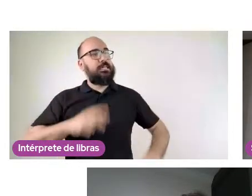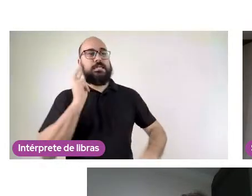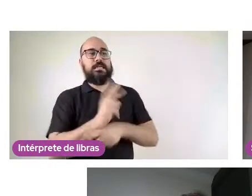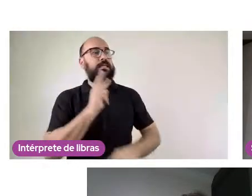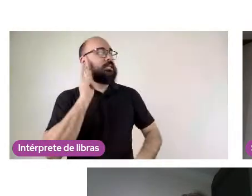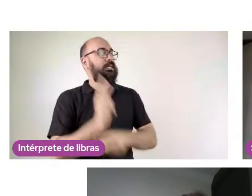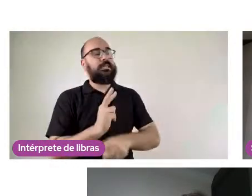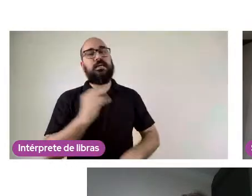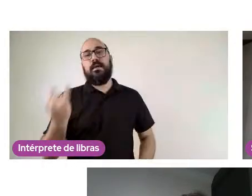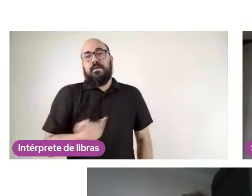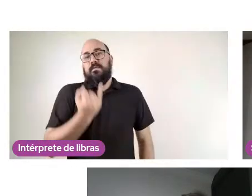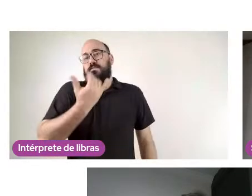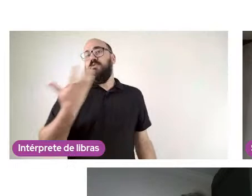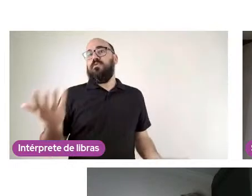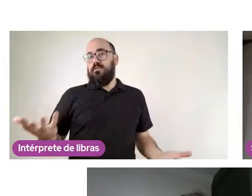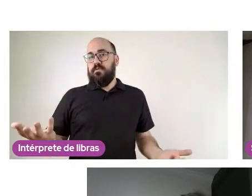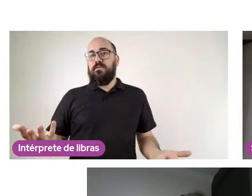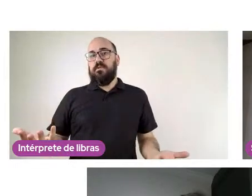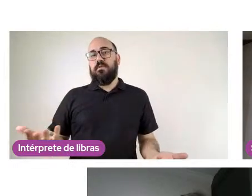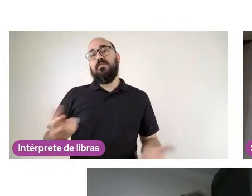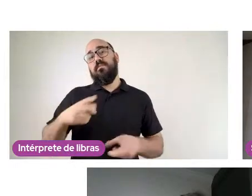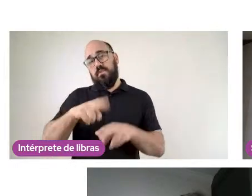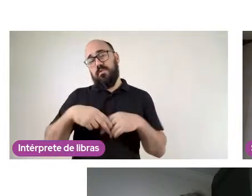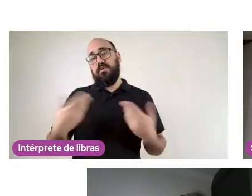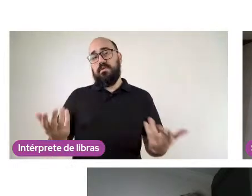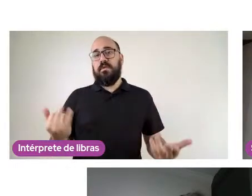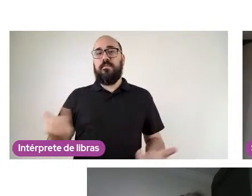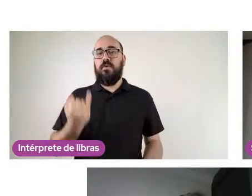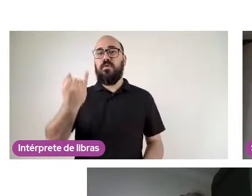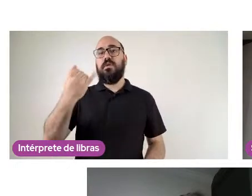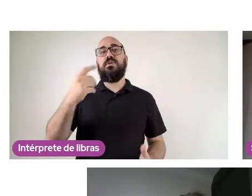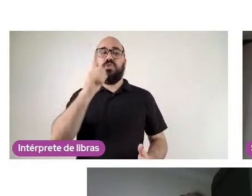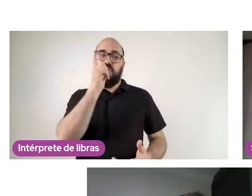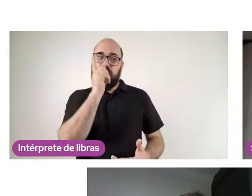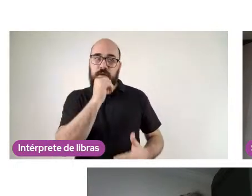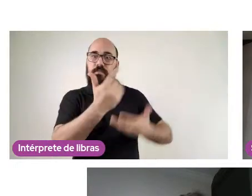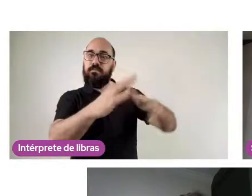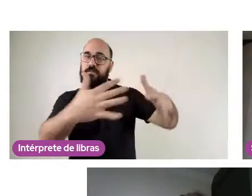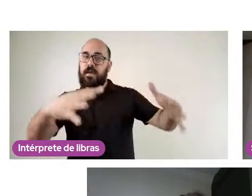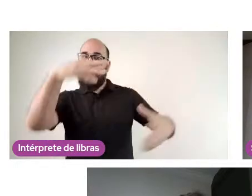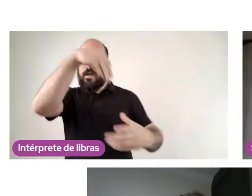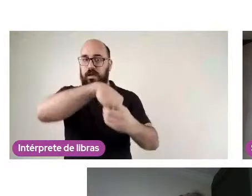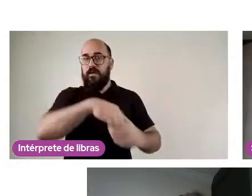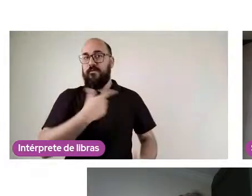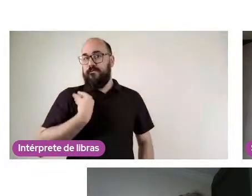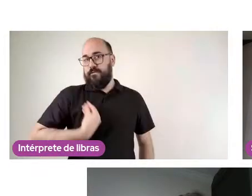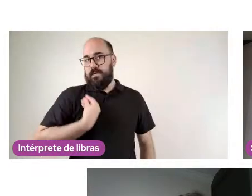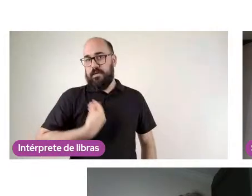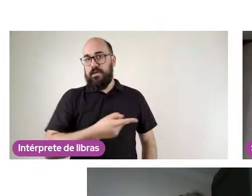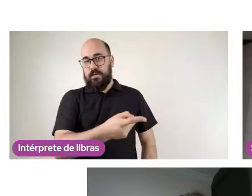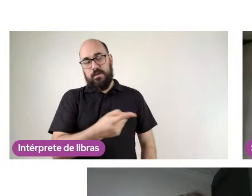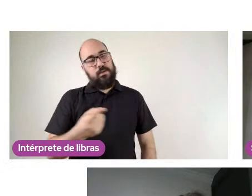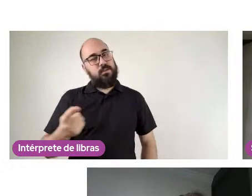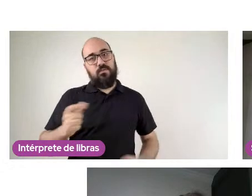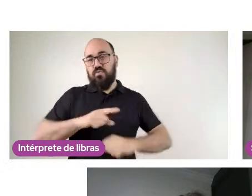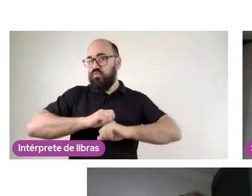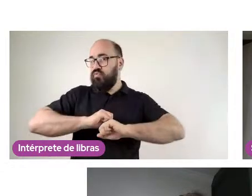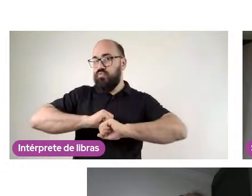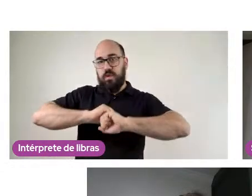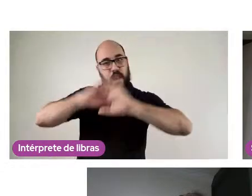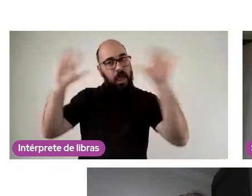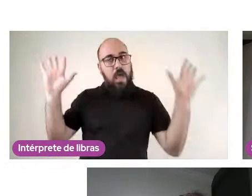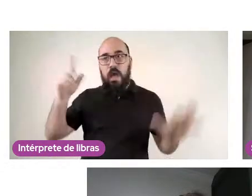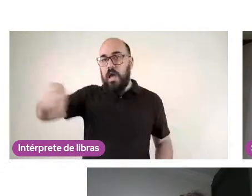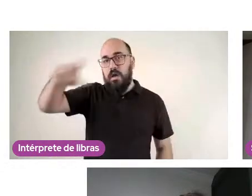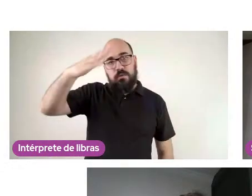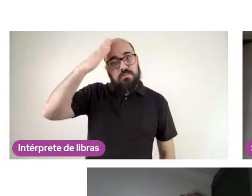a importância do núcleo da vida marinha. E uma resposta aqui de uma coisa no chat, que é trabalhar a credibilidade